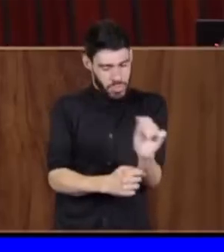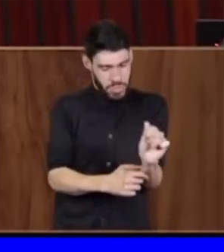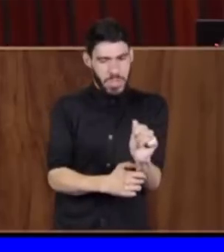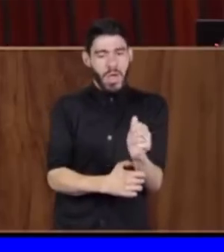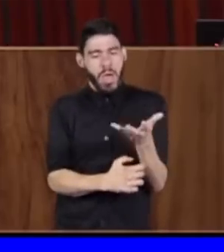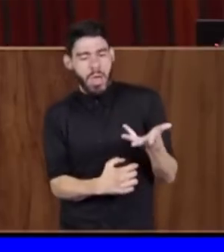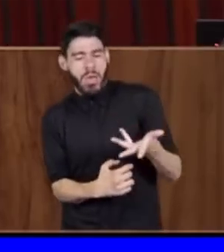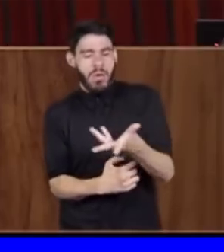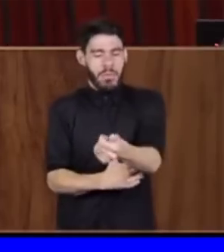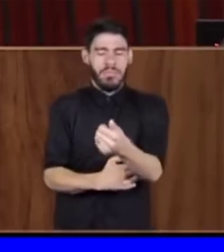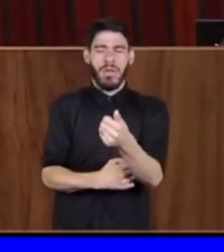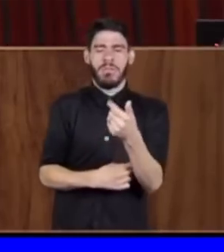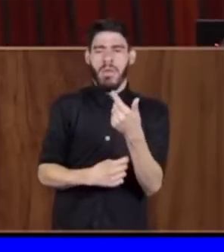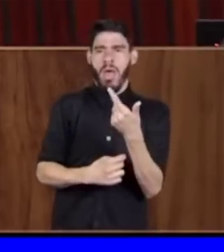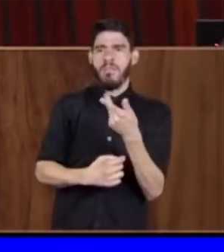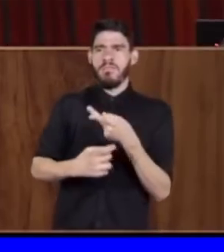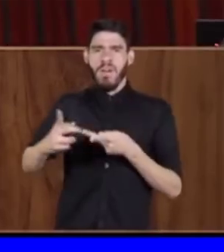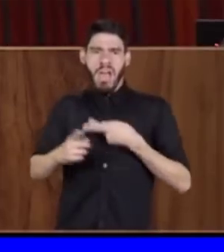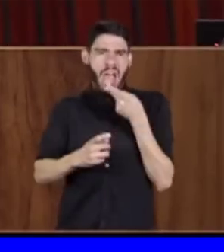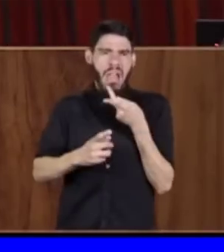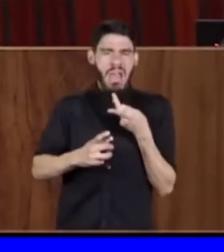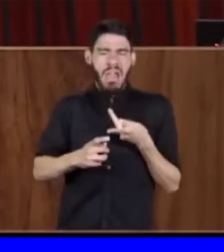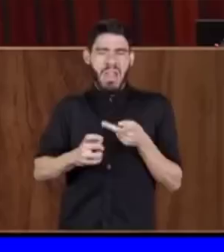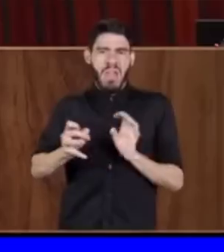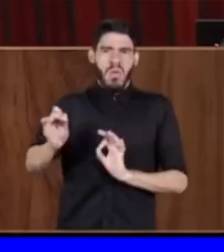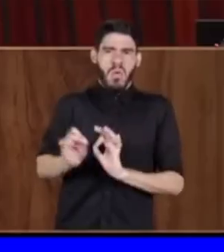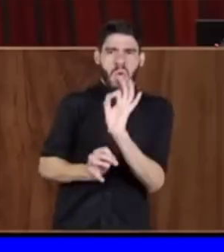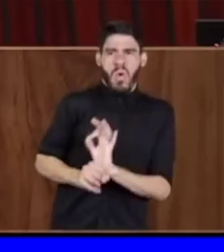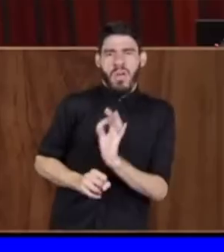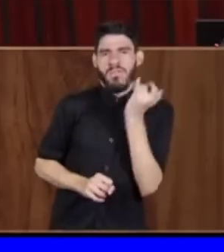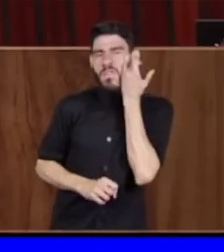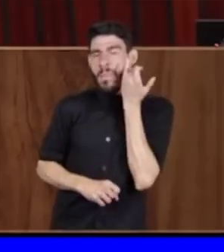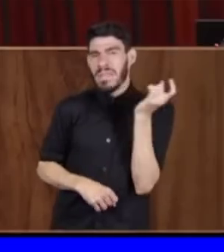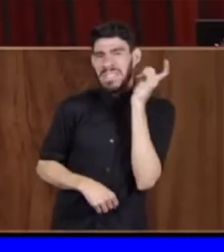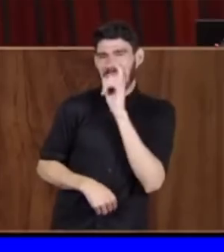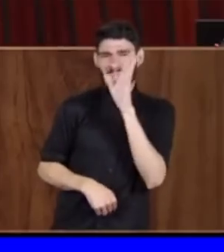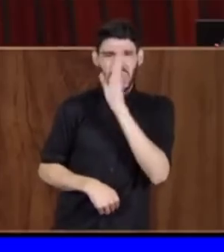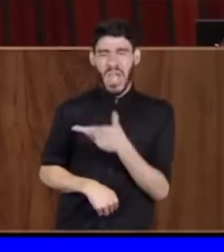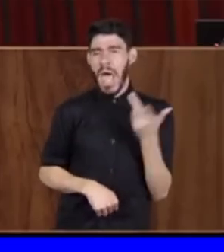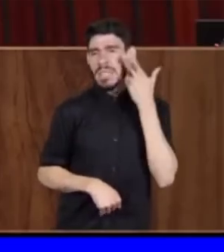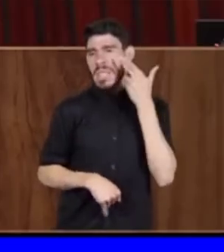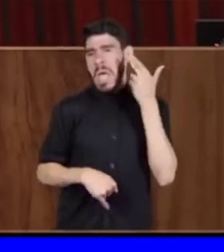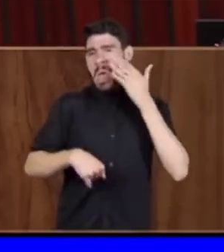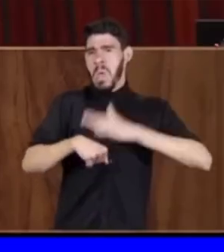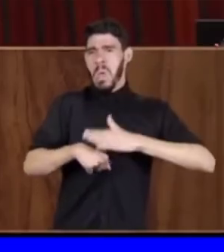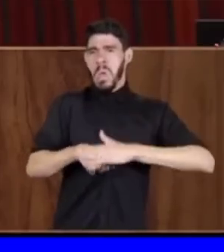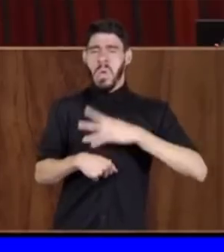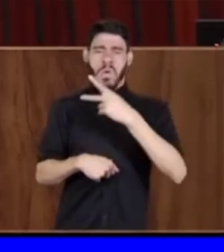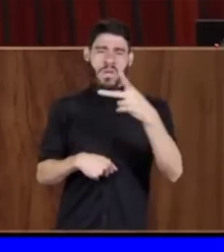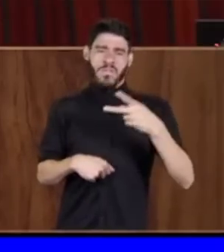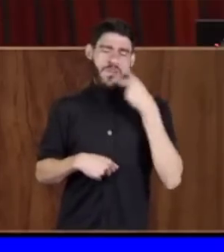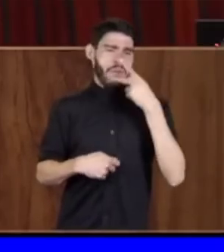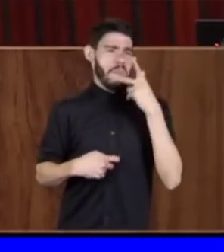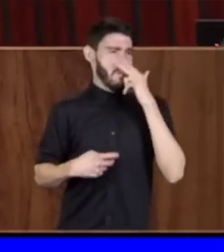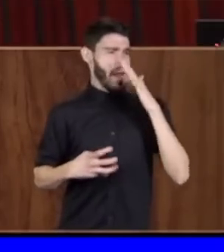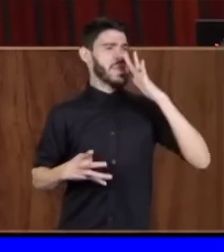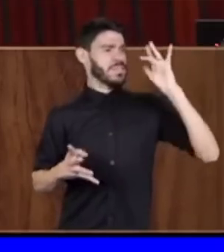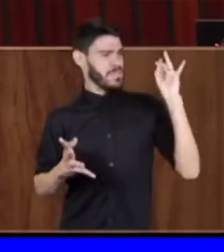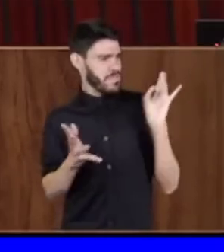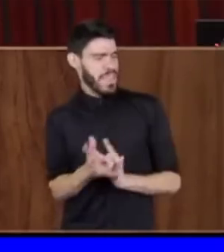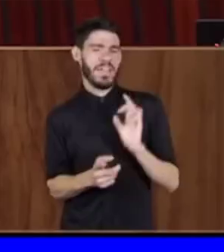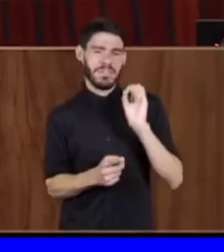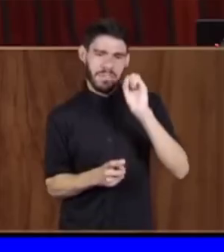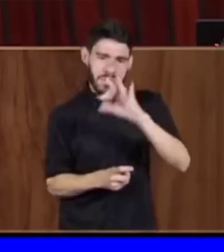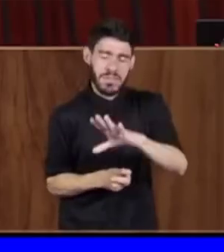habilidade, costurou os retalhos de informações falsas, já tão naturalizadas em sua fala que soavam legítima. Usou